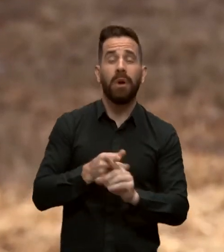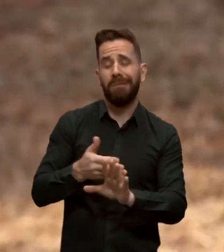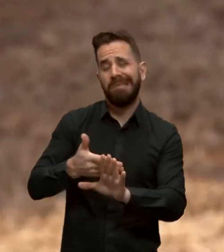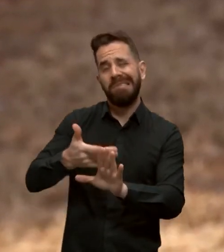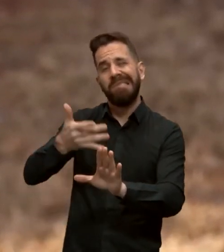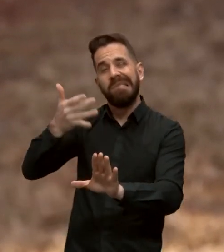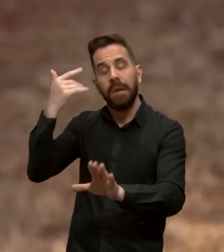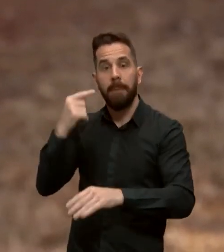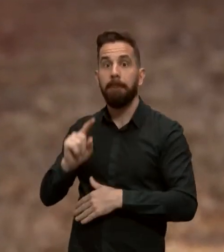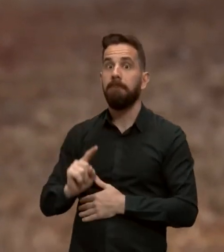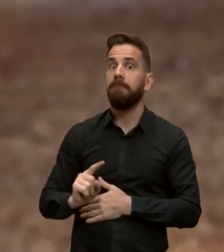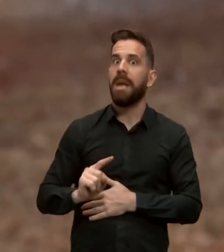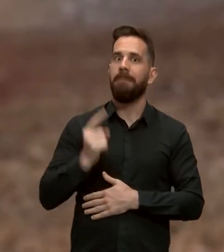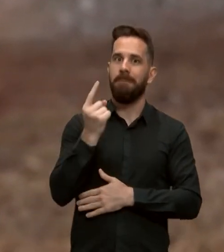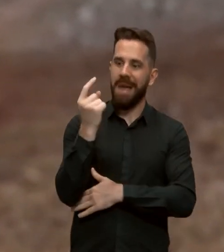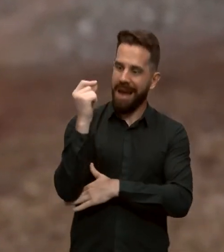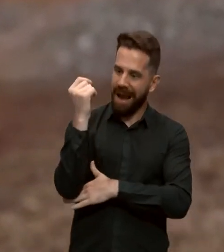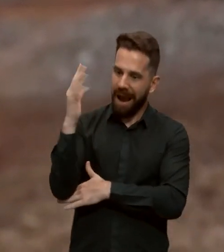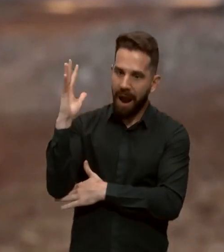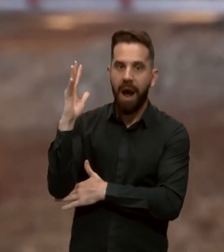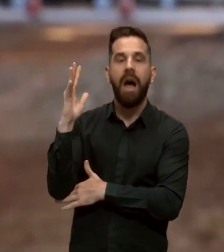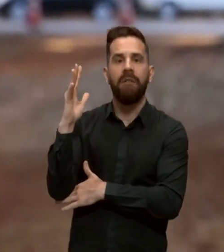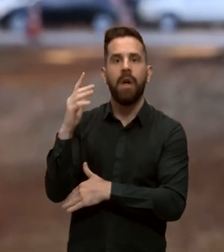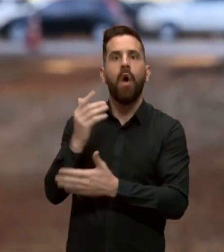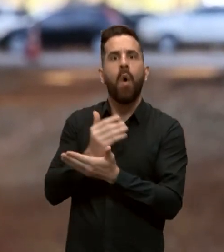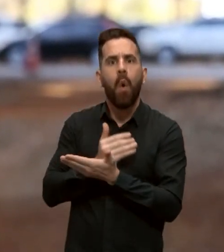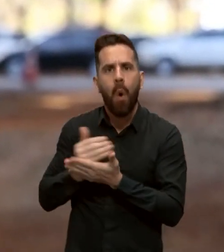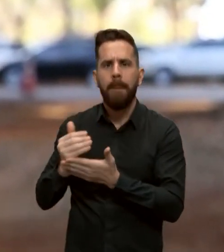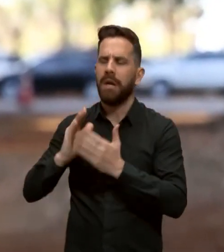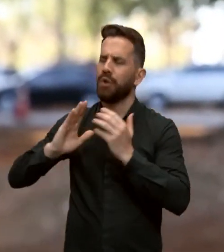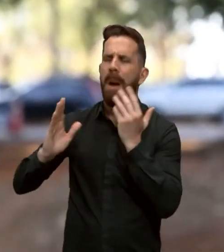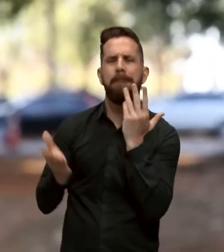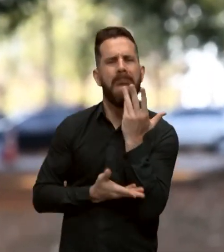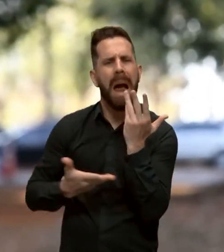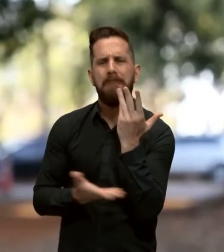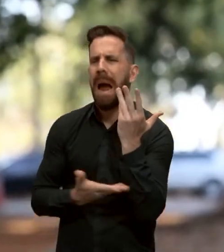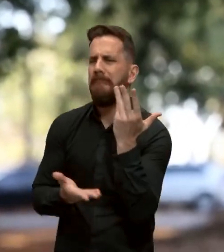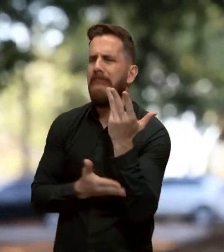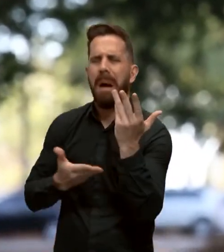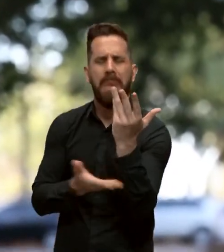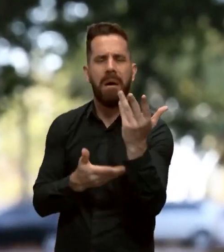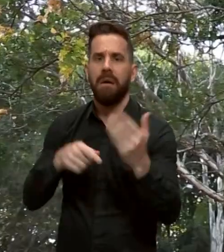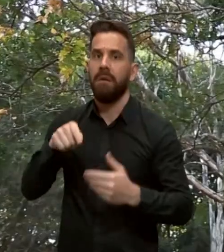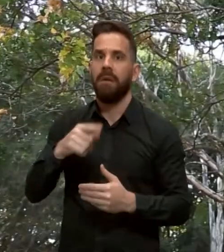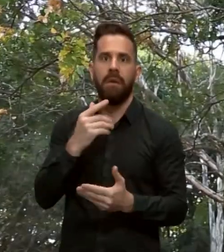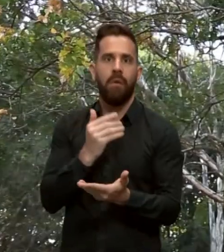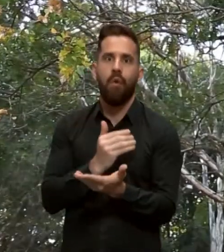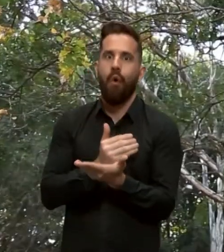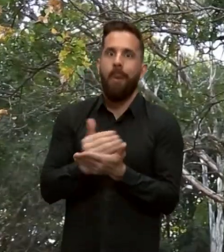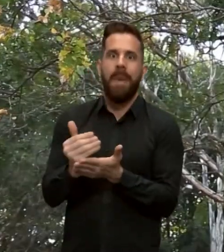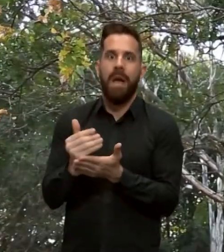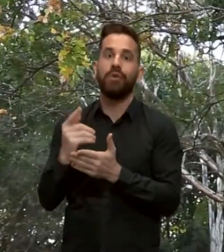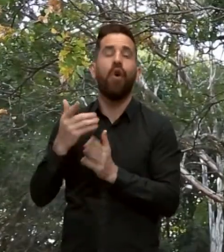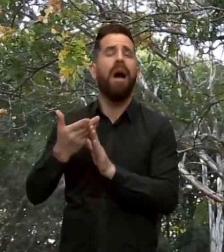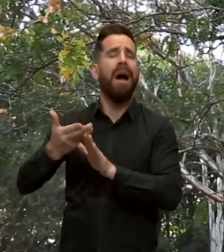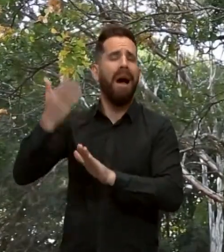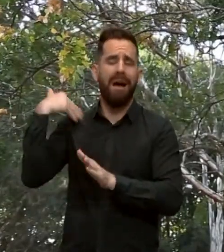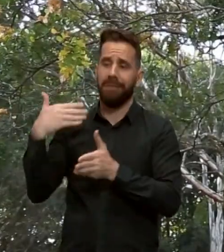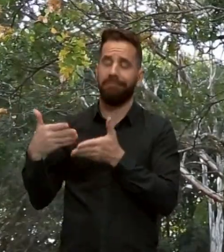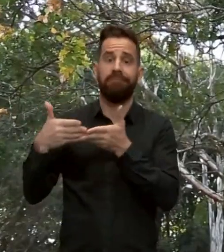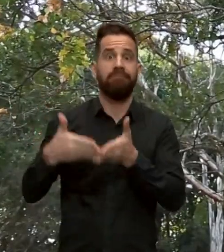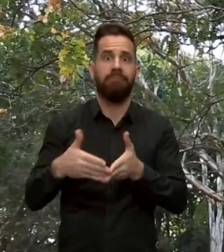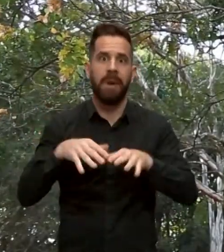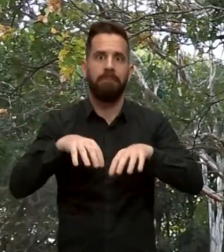árvores que teve sua exploração madeireira realizada desde que o Brasil foi descoberto, né? Então, são mais